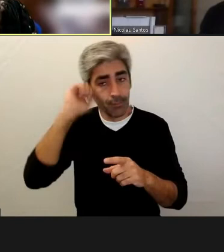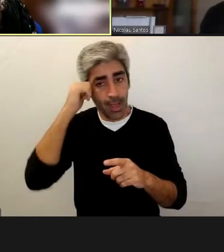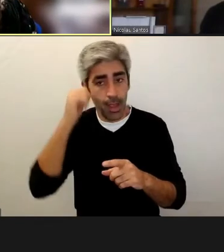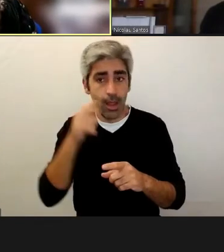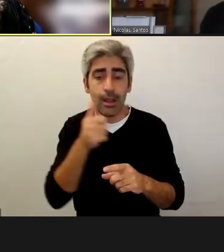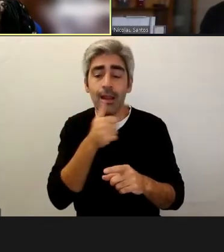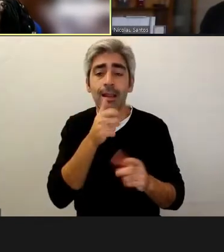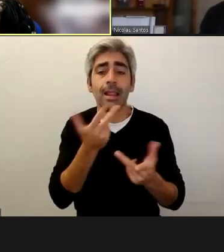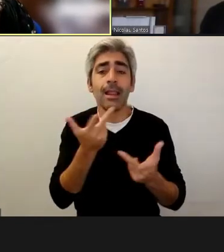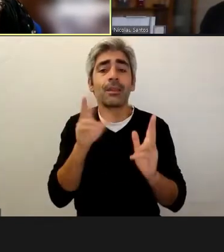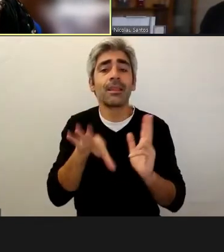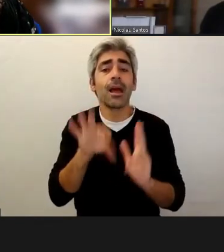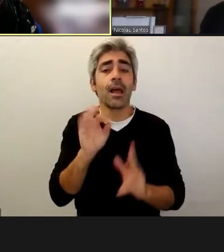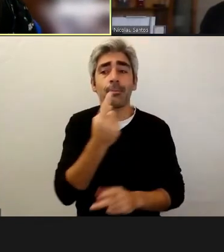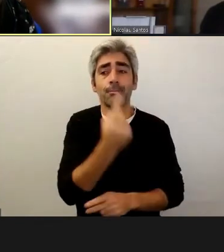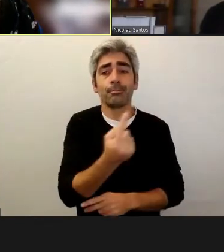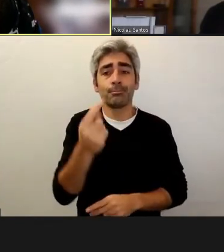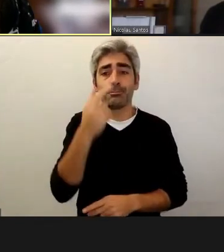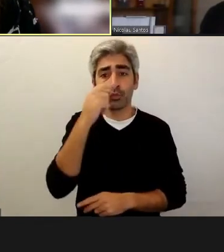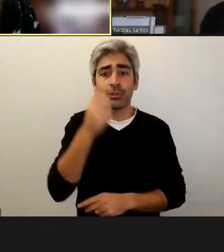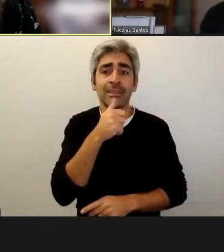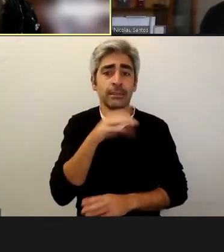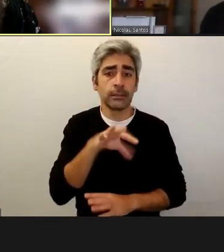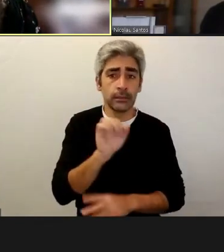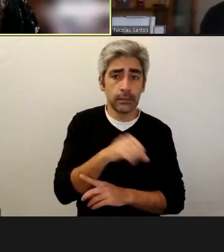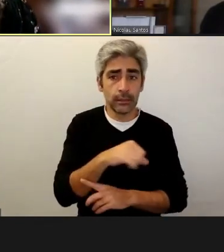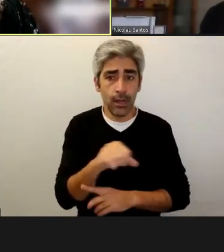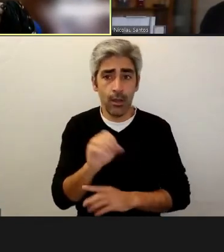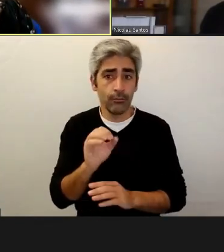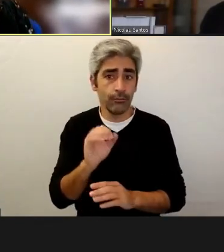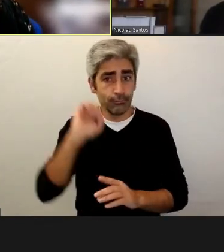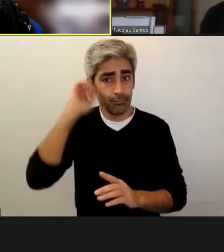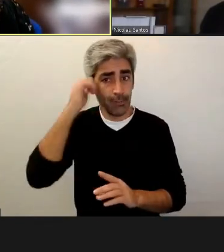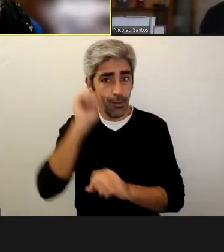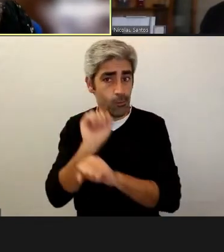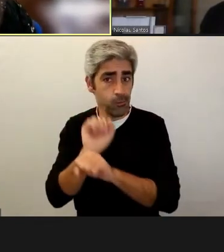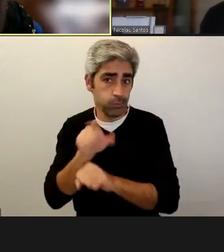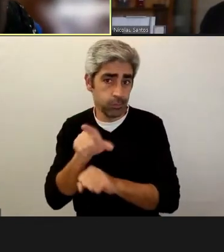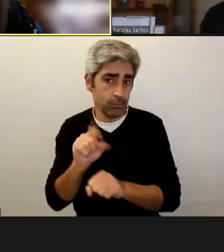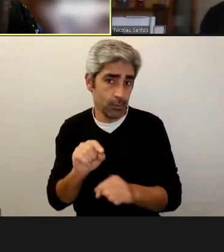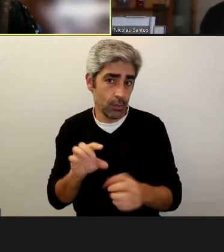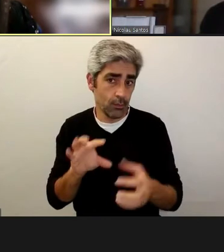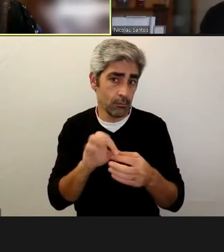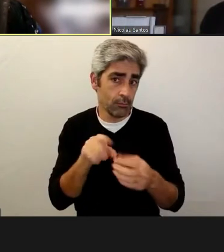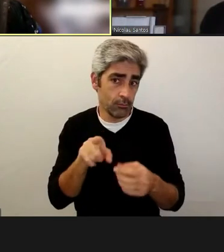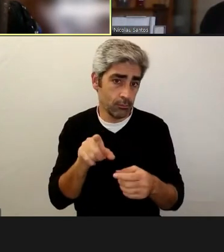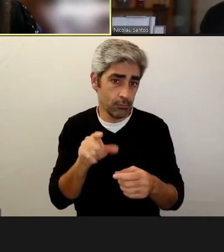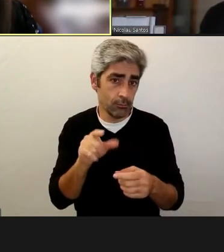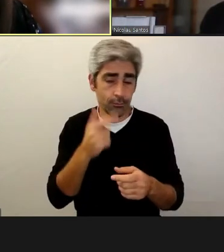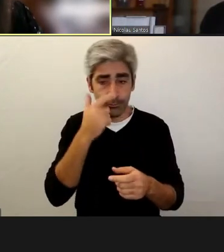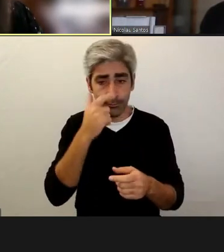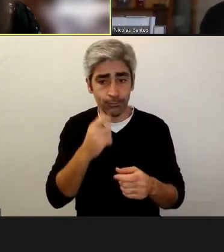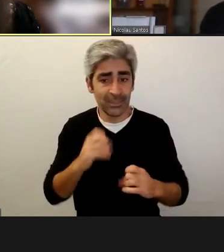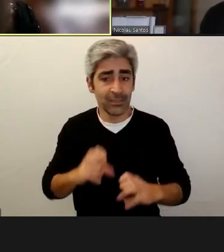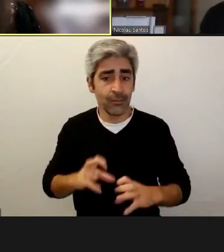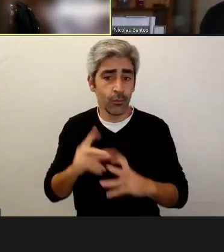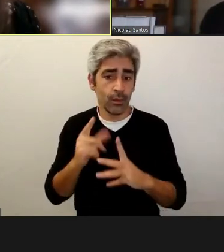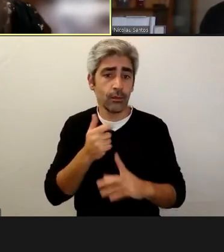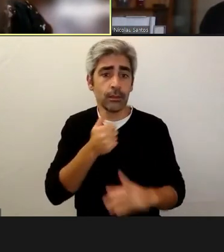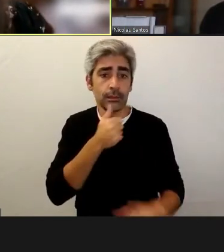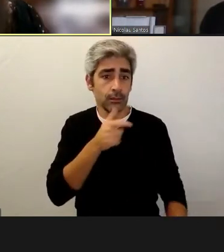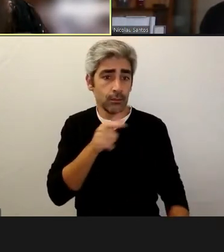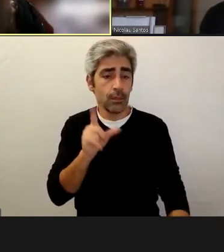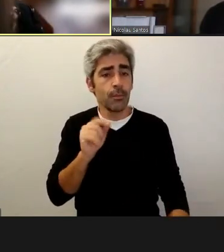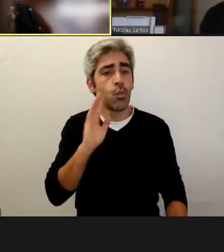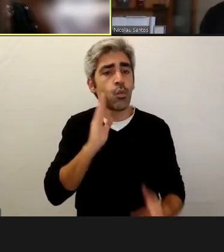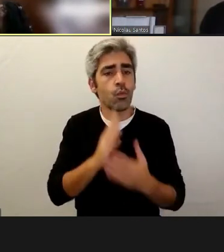por exemplo, e ainda de alguma forma também em relação ao seu livre desenvolvimento da personalidade, e pode até em última análise,